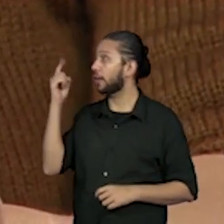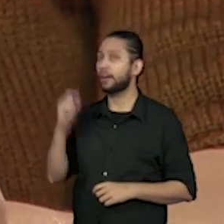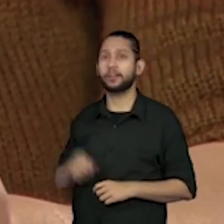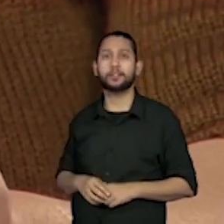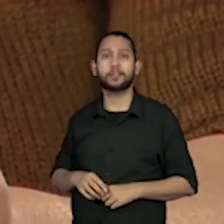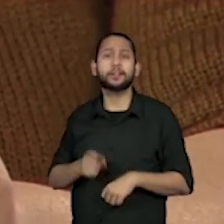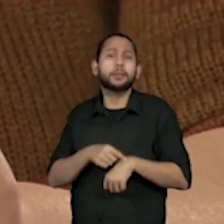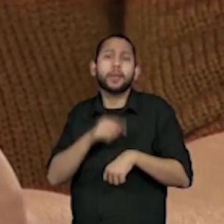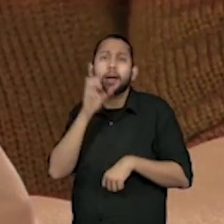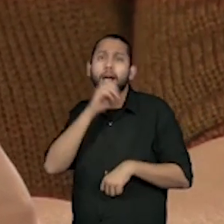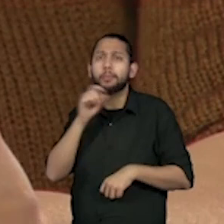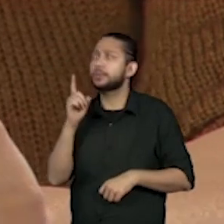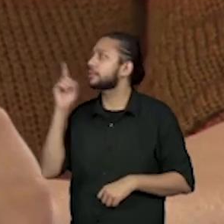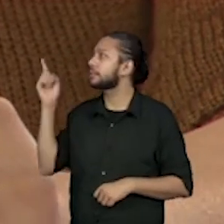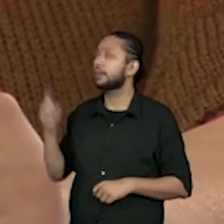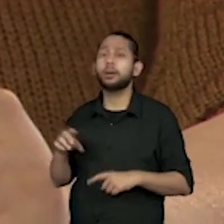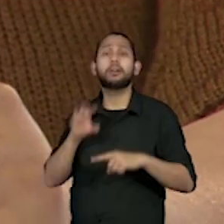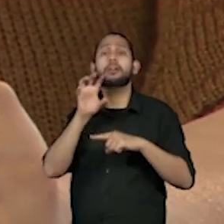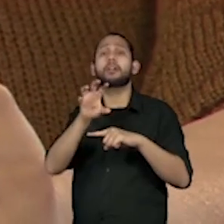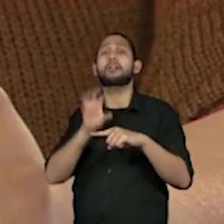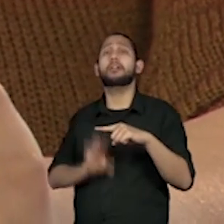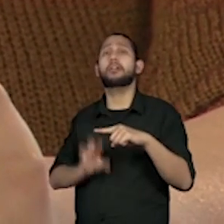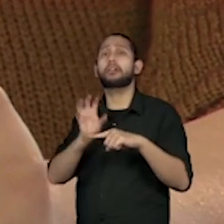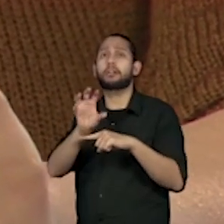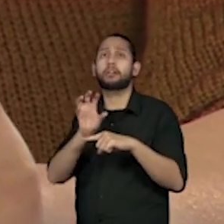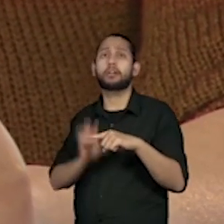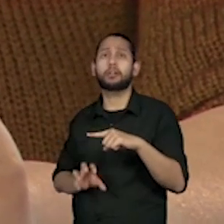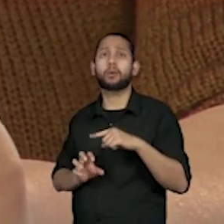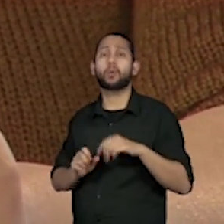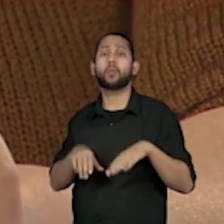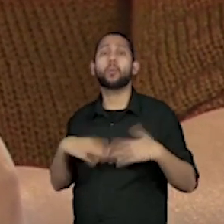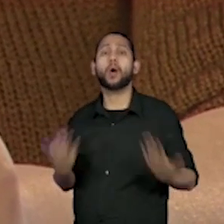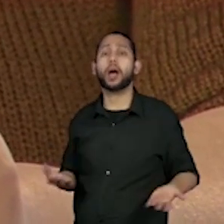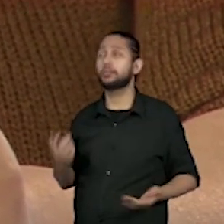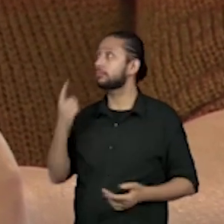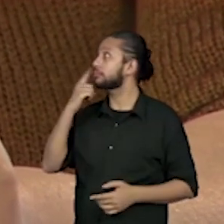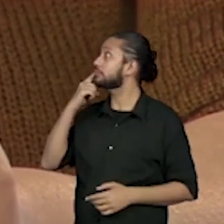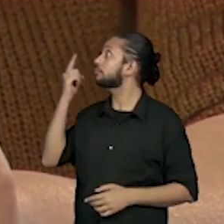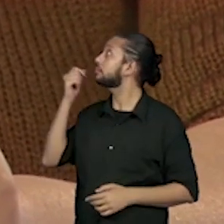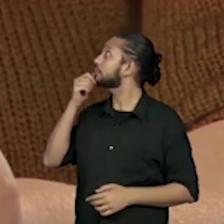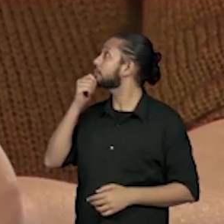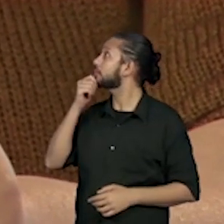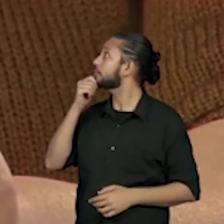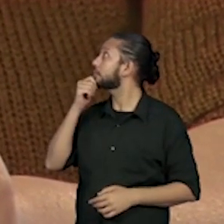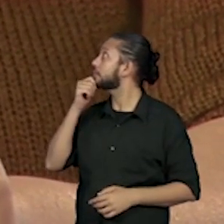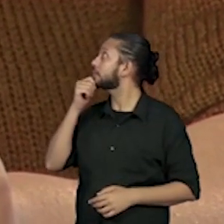espacinho de tempo que a gente tem. Qual é esta fração? E aí, pessoal?